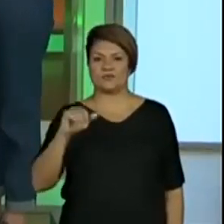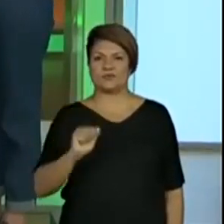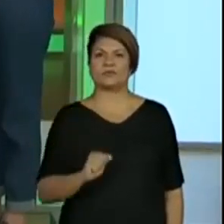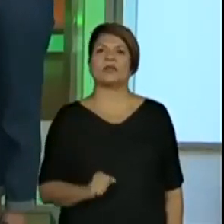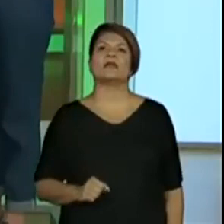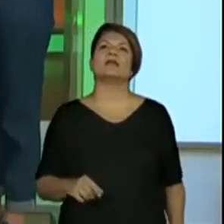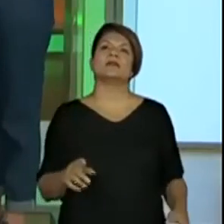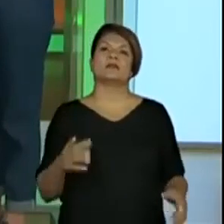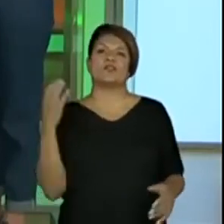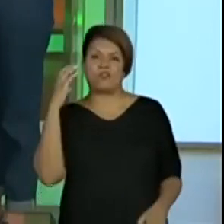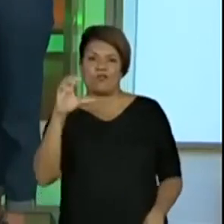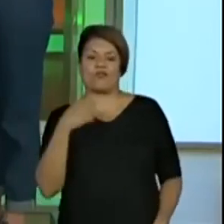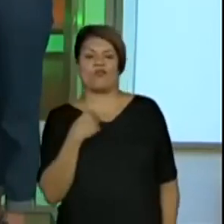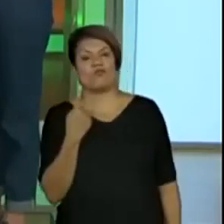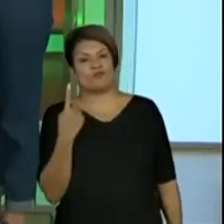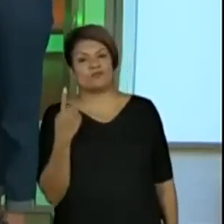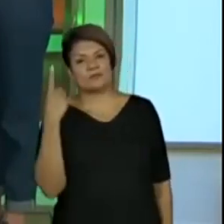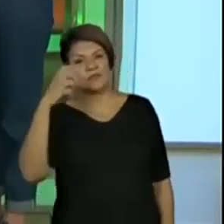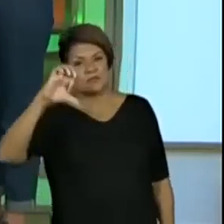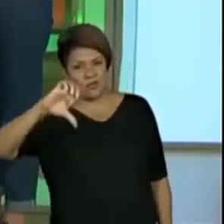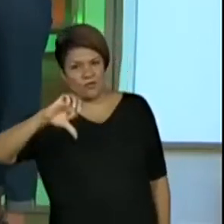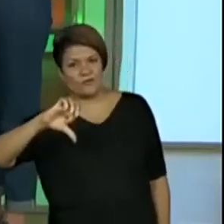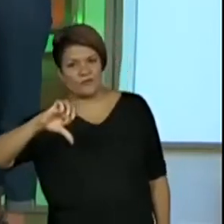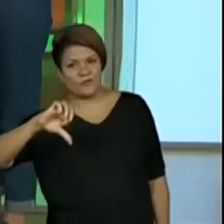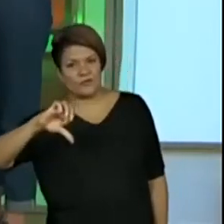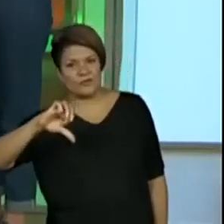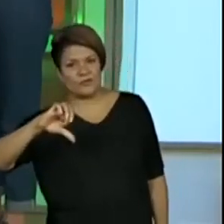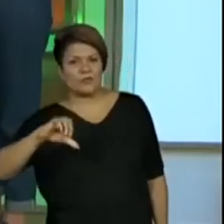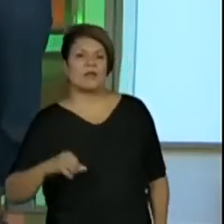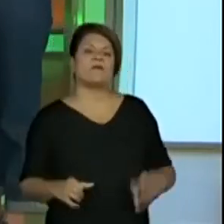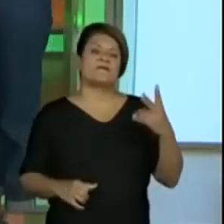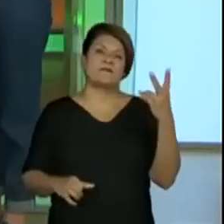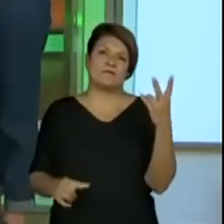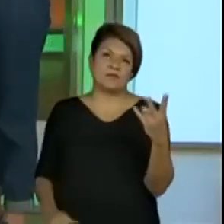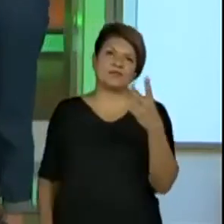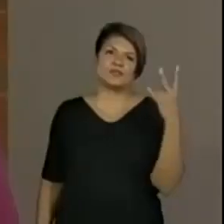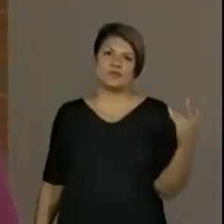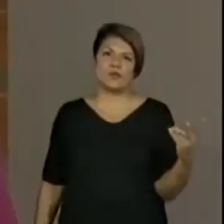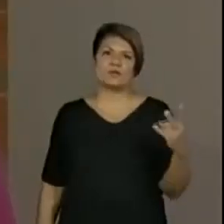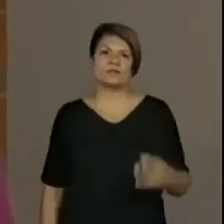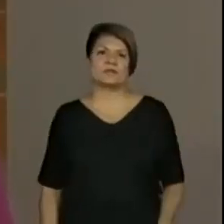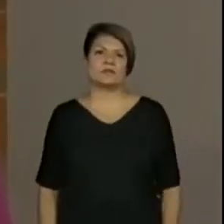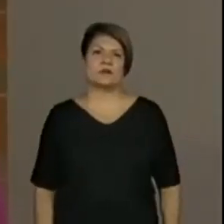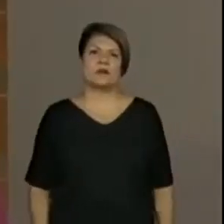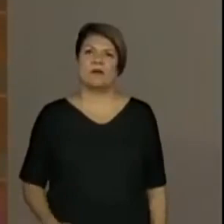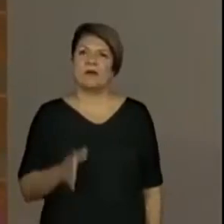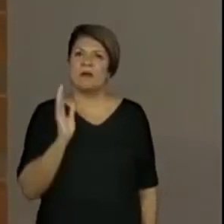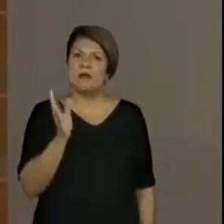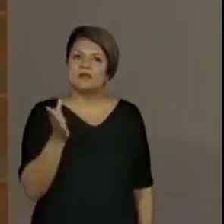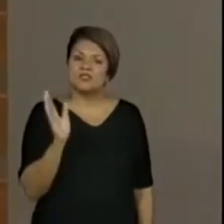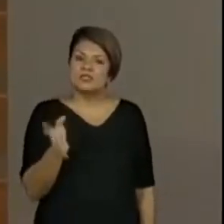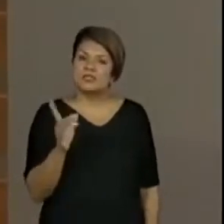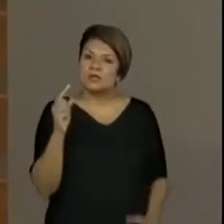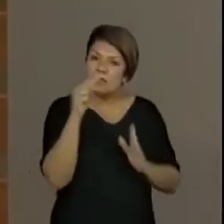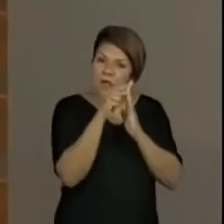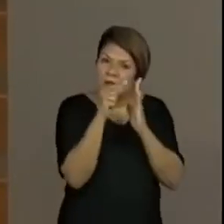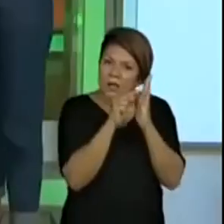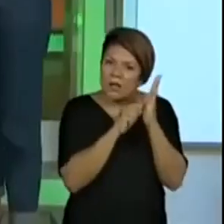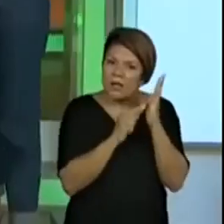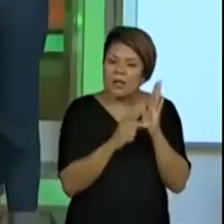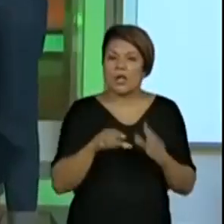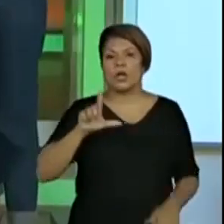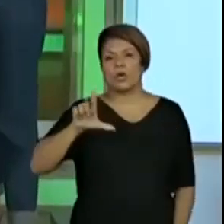Um falou 19, outros falaram 20 folhas, professora. Já contaram as, sim, folhas? O Lucas, por exemplo,